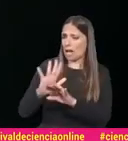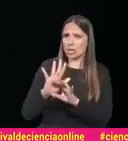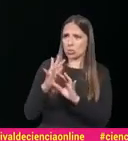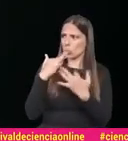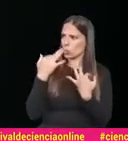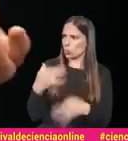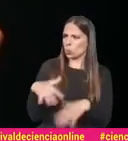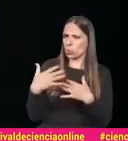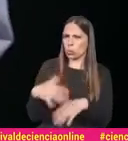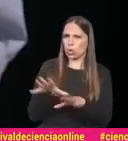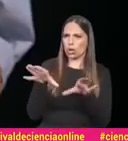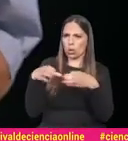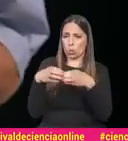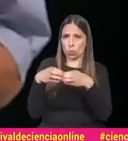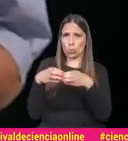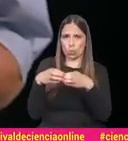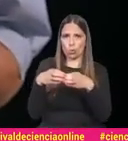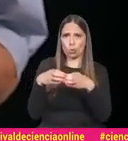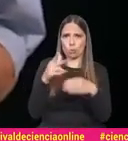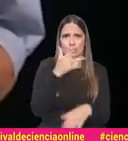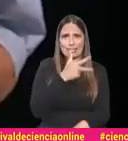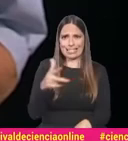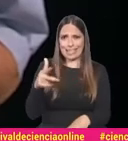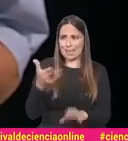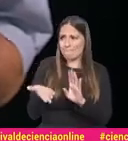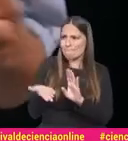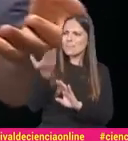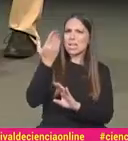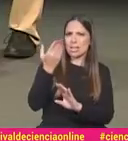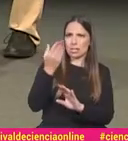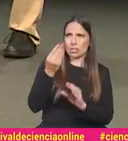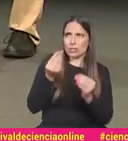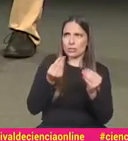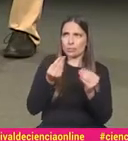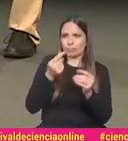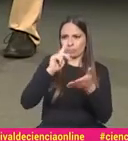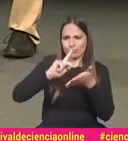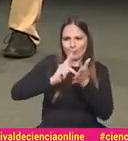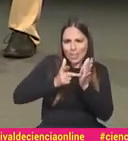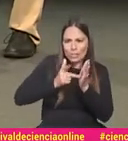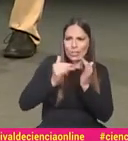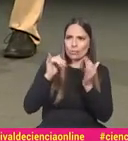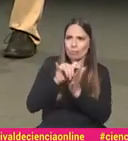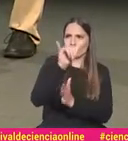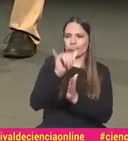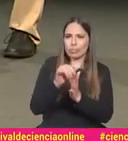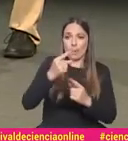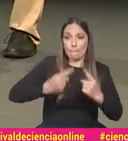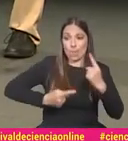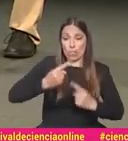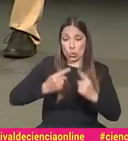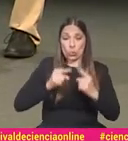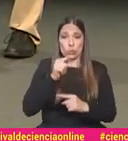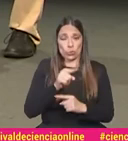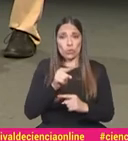excepcional ainda, da equipa de mais de 100 engenheiros aeroespaciais em Matosinhos, no Centro de Engenharia e